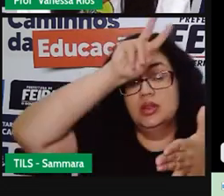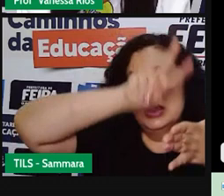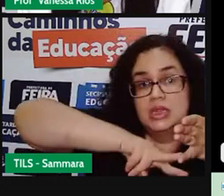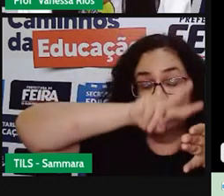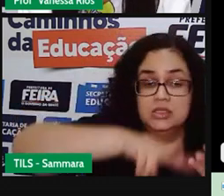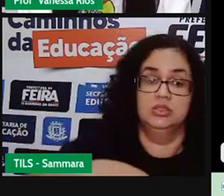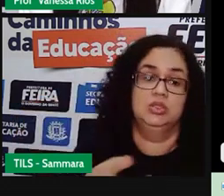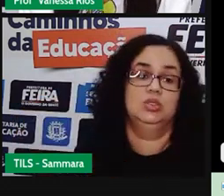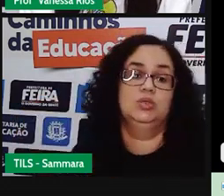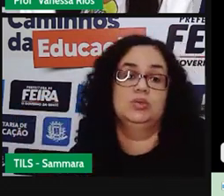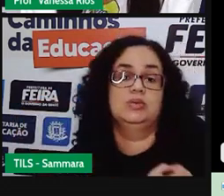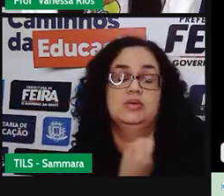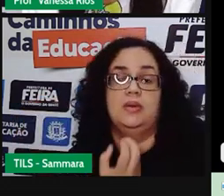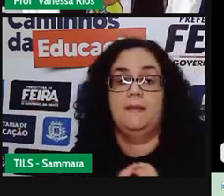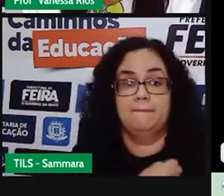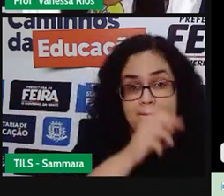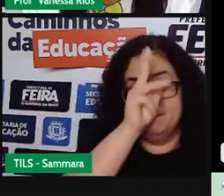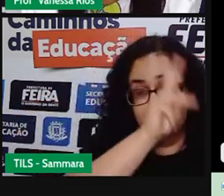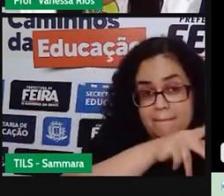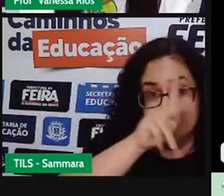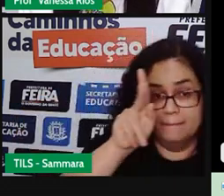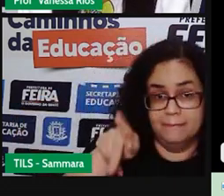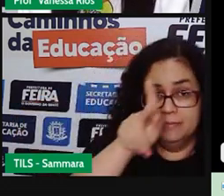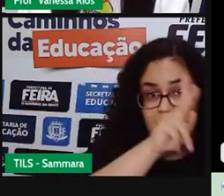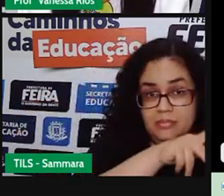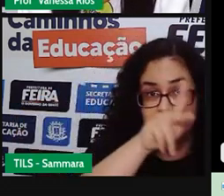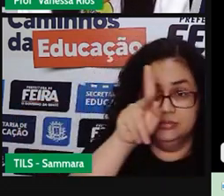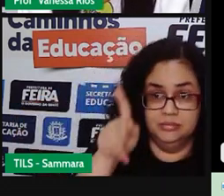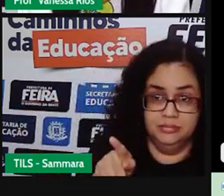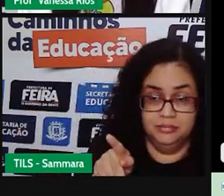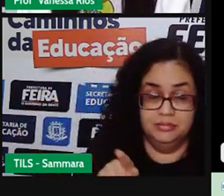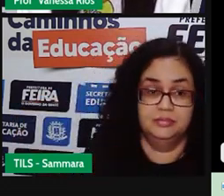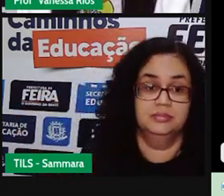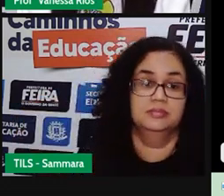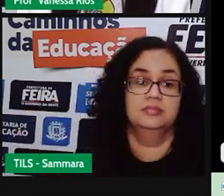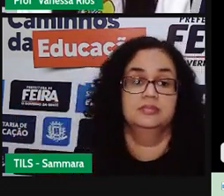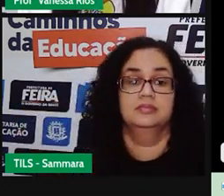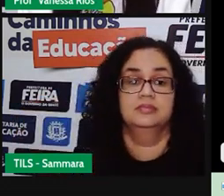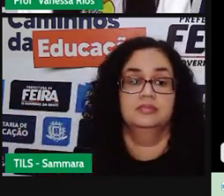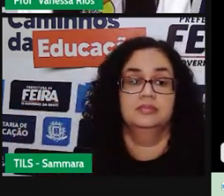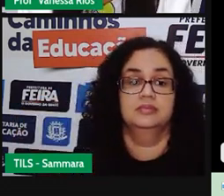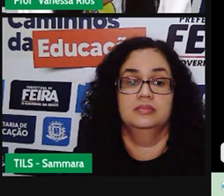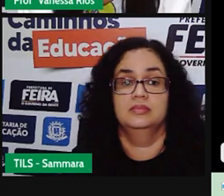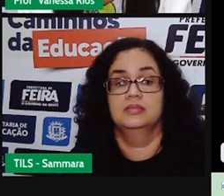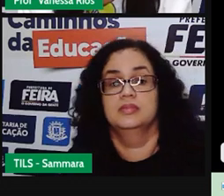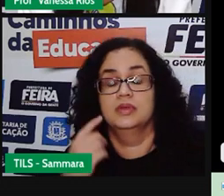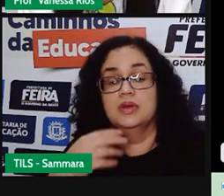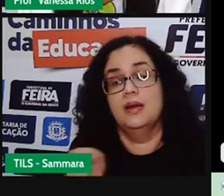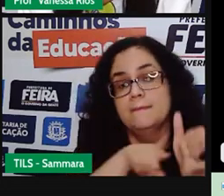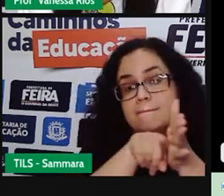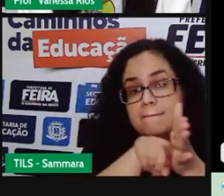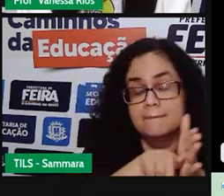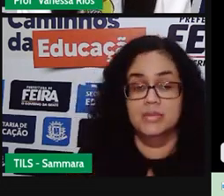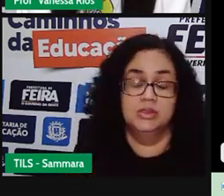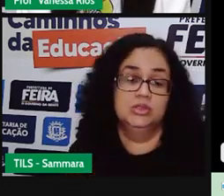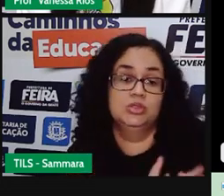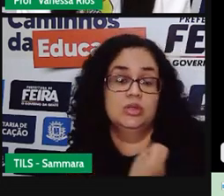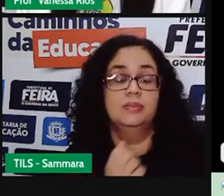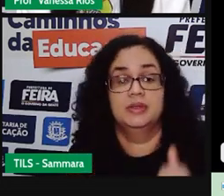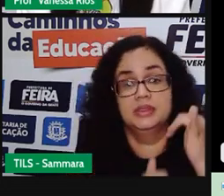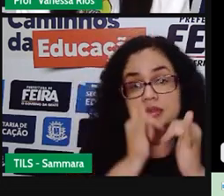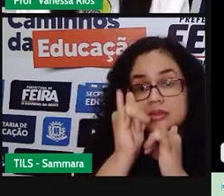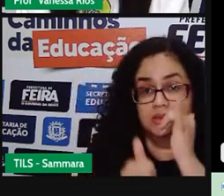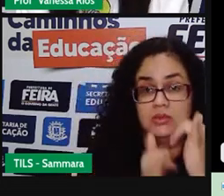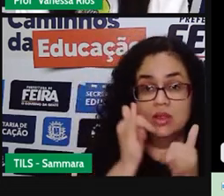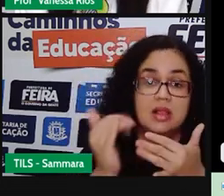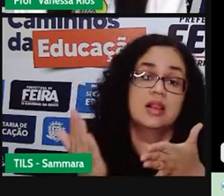você. Pesquise poemas também na internet, em livros, e faça da leitura dos poemas aí algo